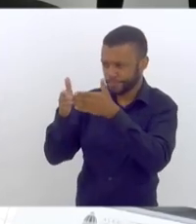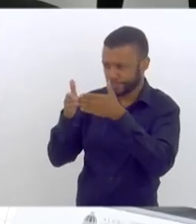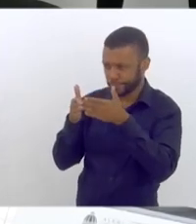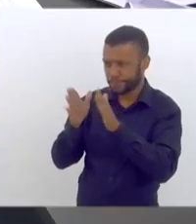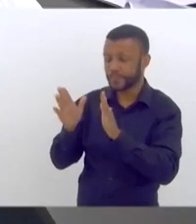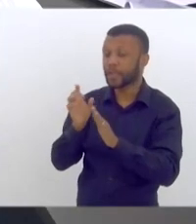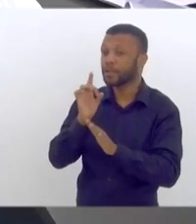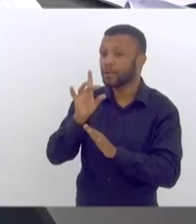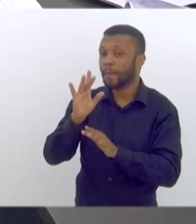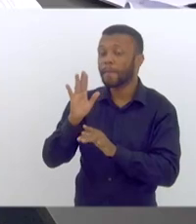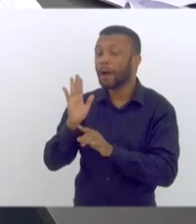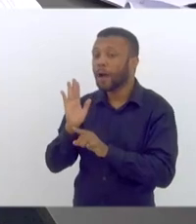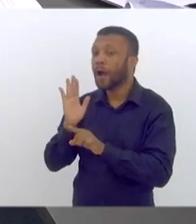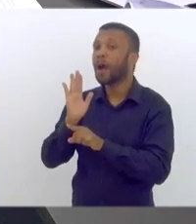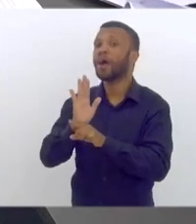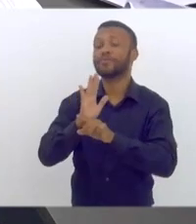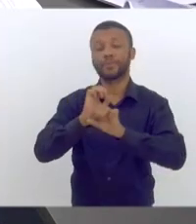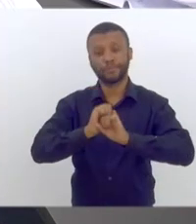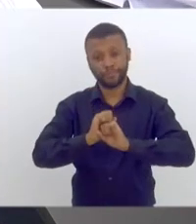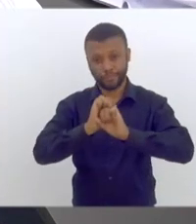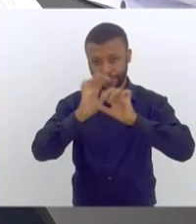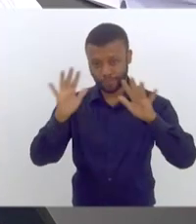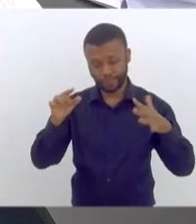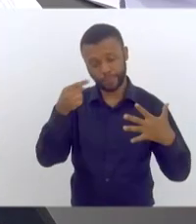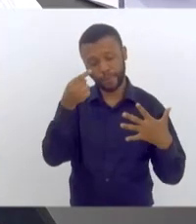só para mim facilitar academia